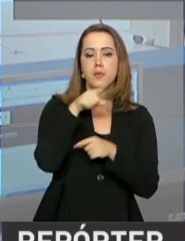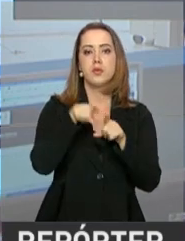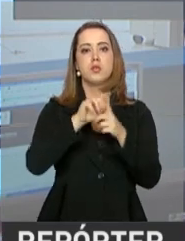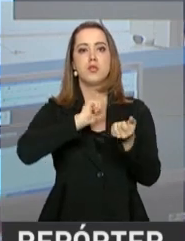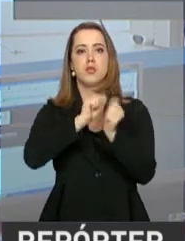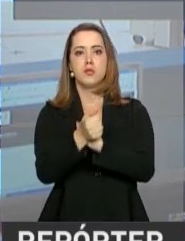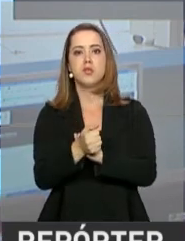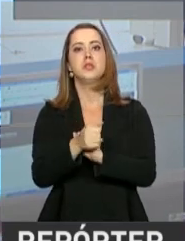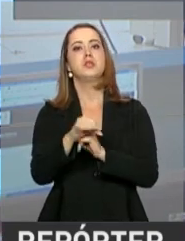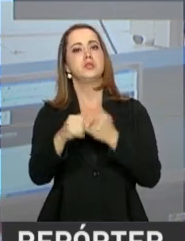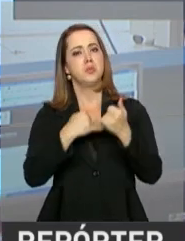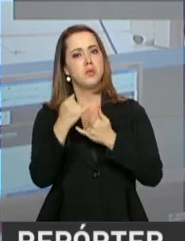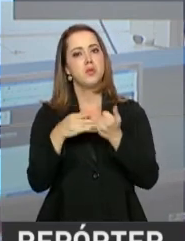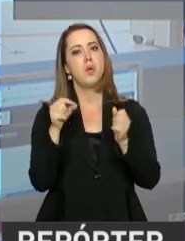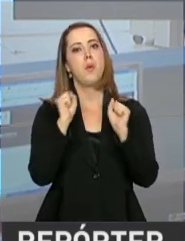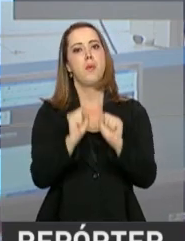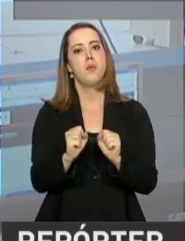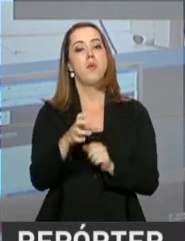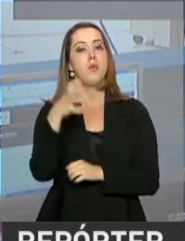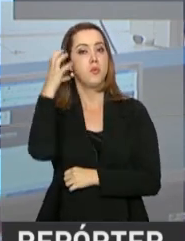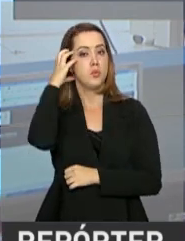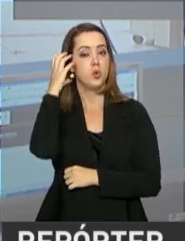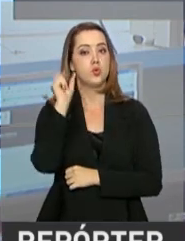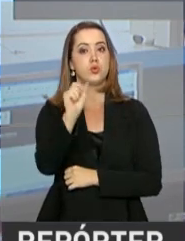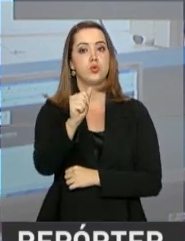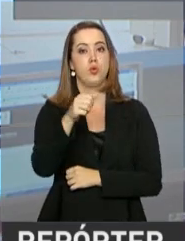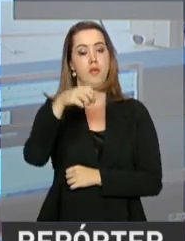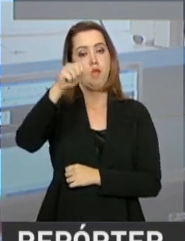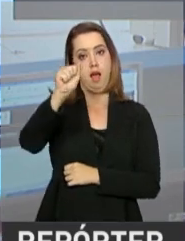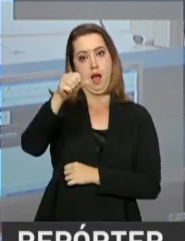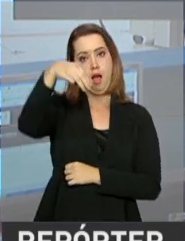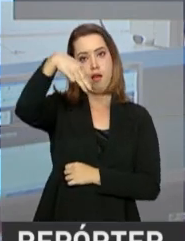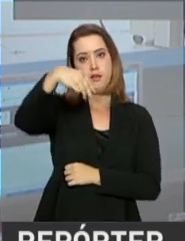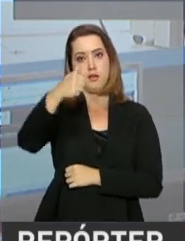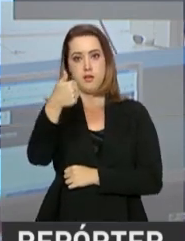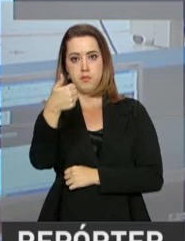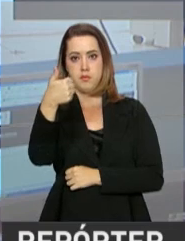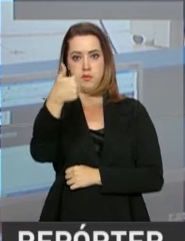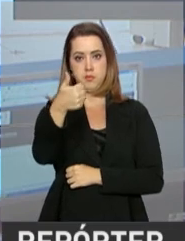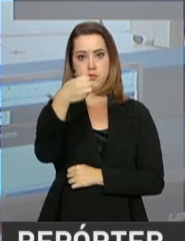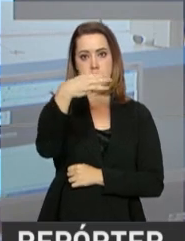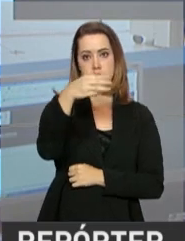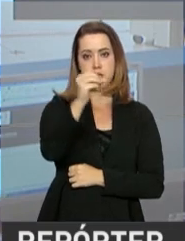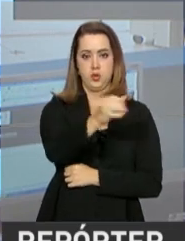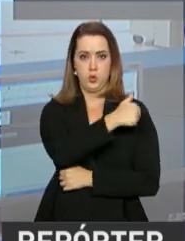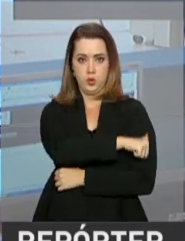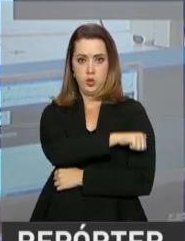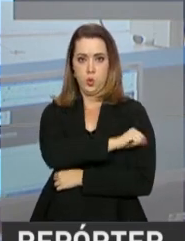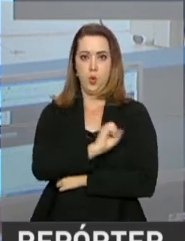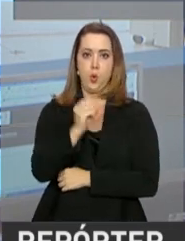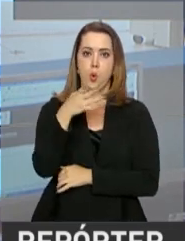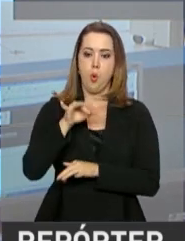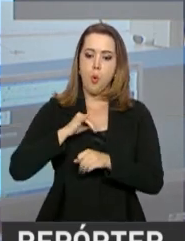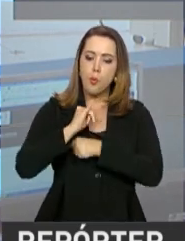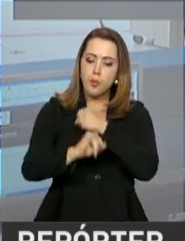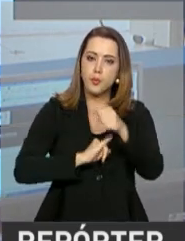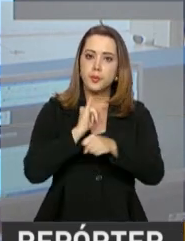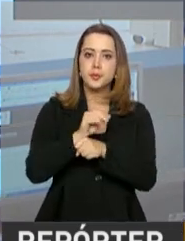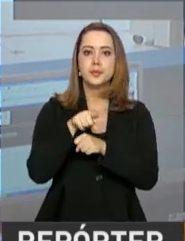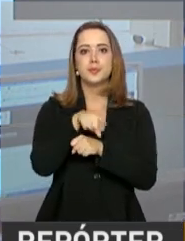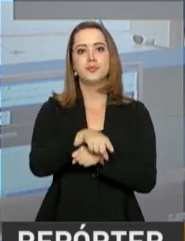de entretenimento Pode ser sintonizada na frequência am 1130 no Rio de Janeiro ou acessada pela internet no